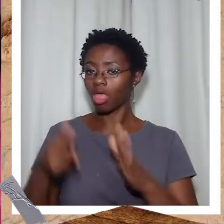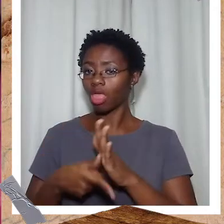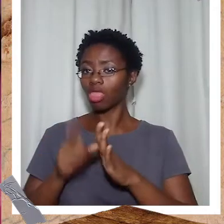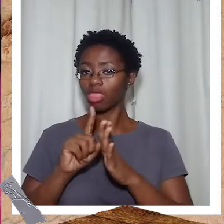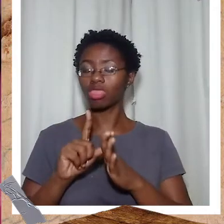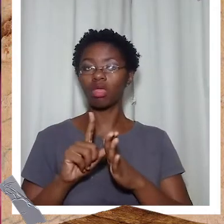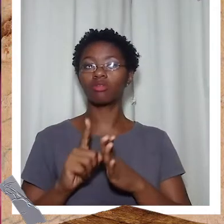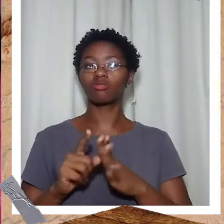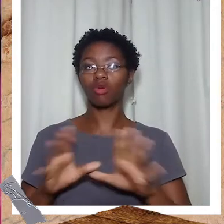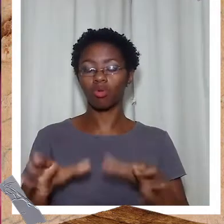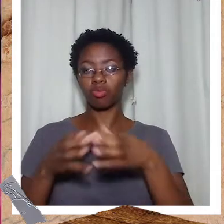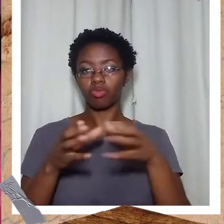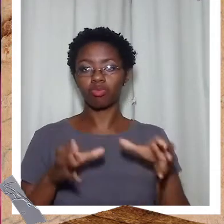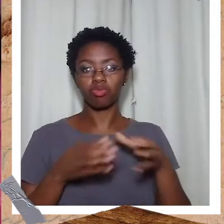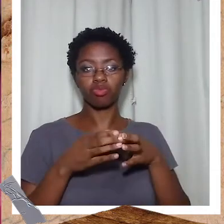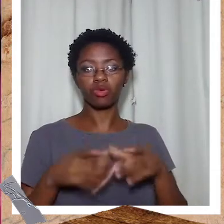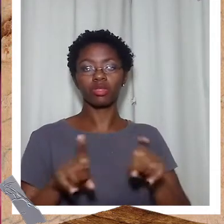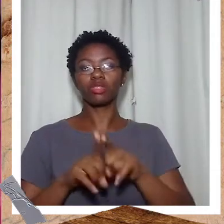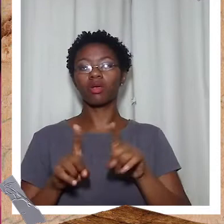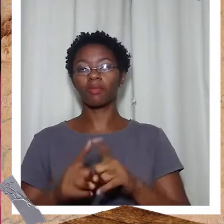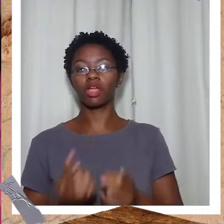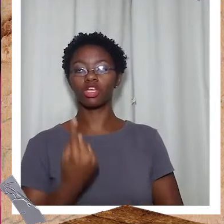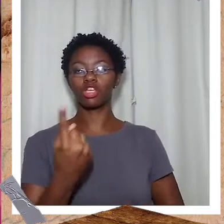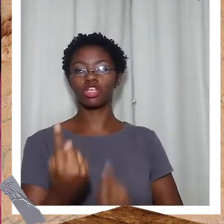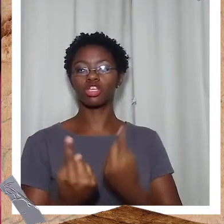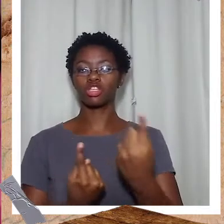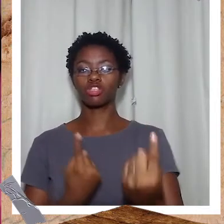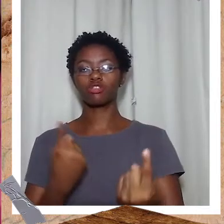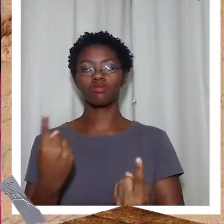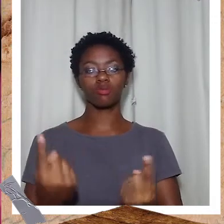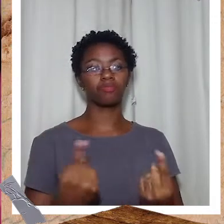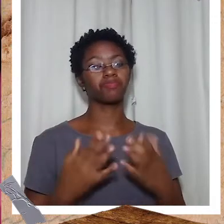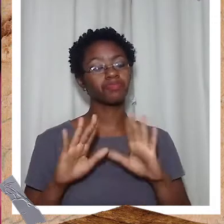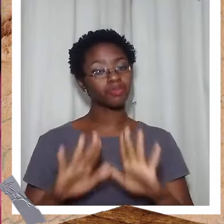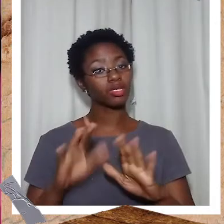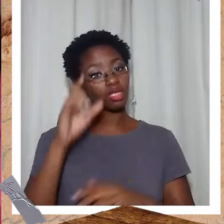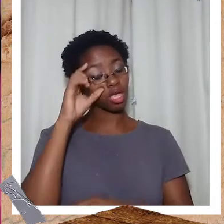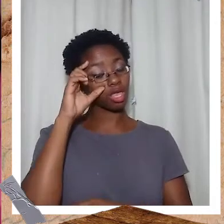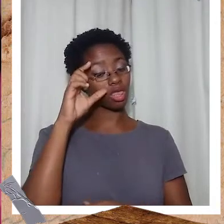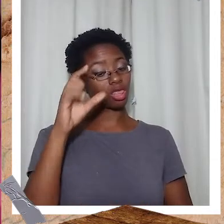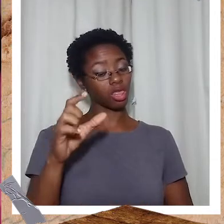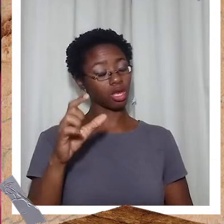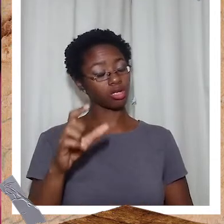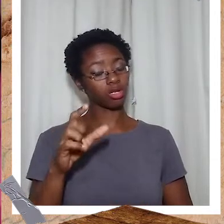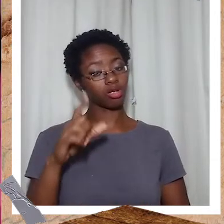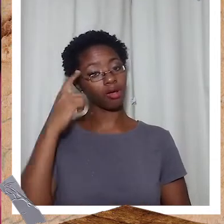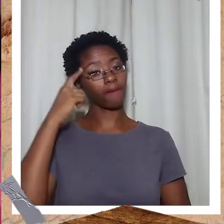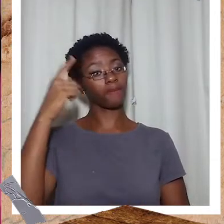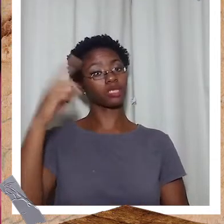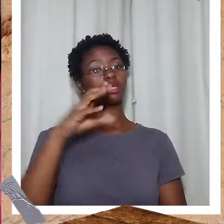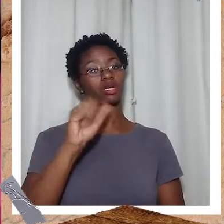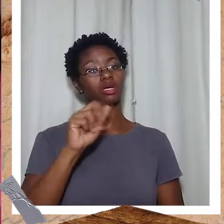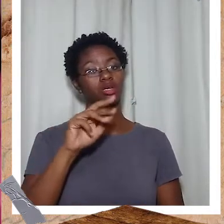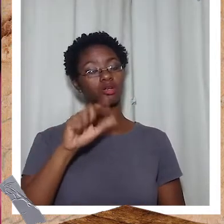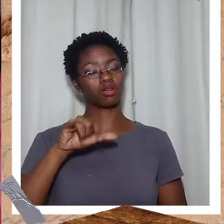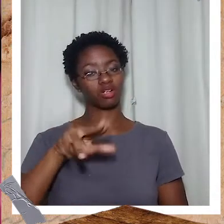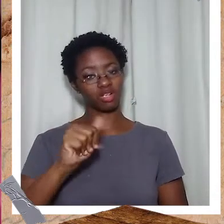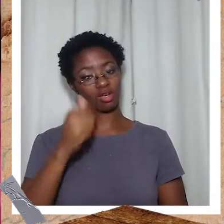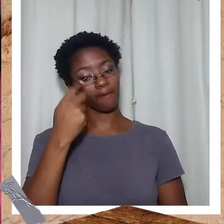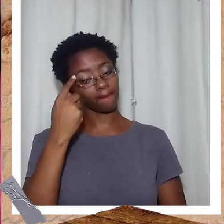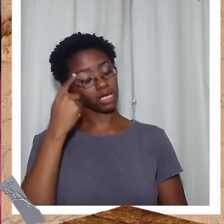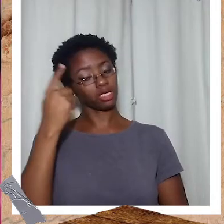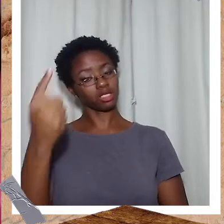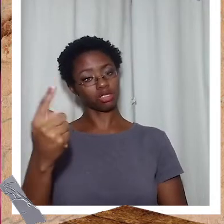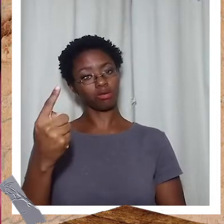de coletividade e individualidade. E aí é interessante a gente pensar a Carolina a partir de alguns eixos. A gente tem a Carolina